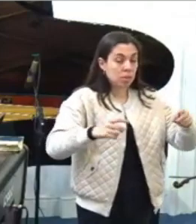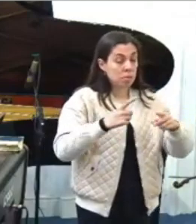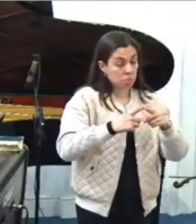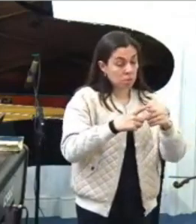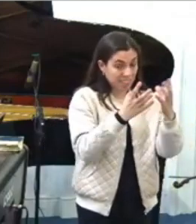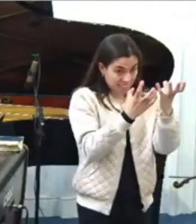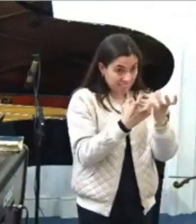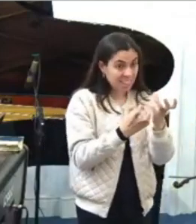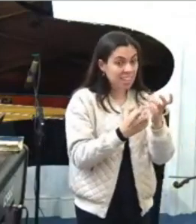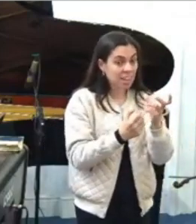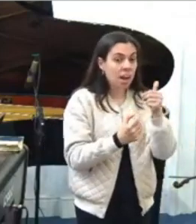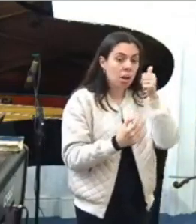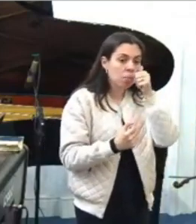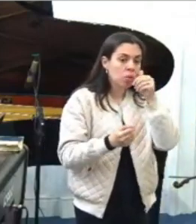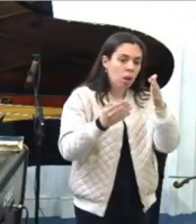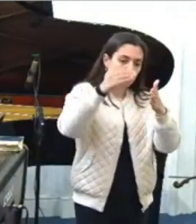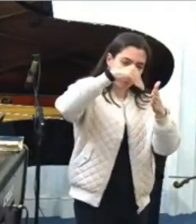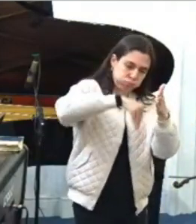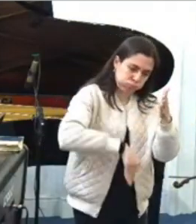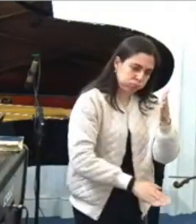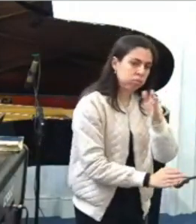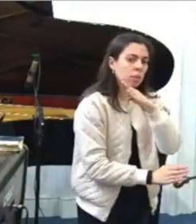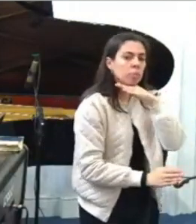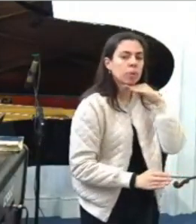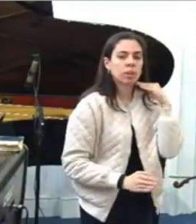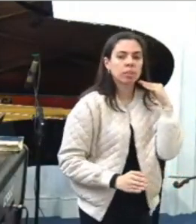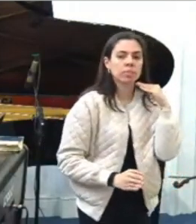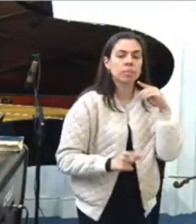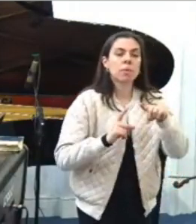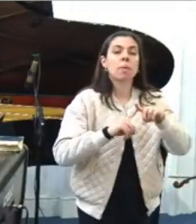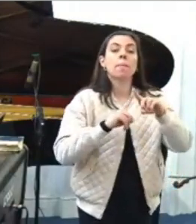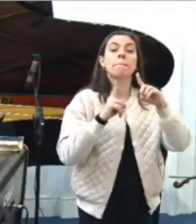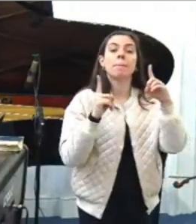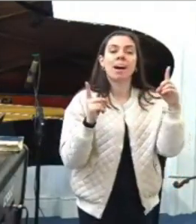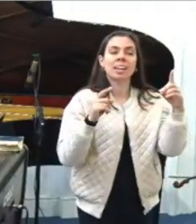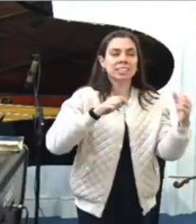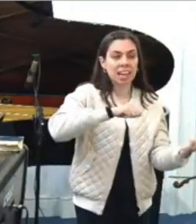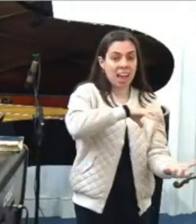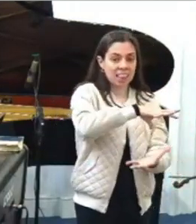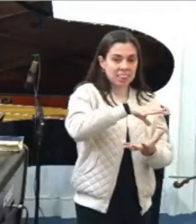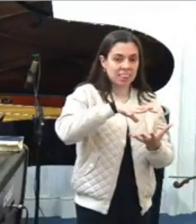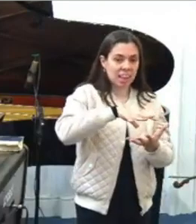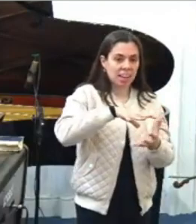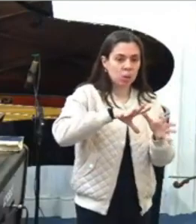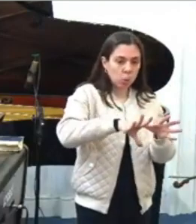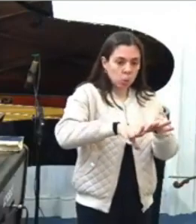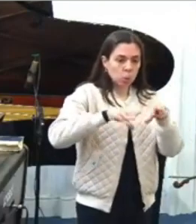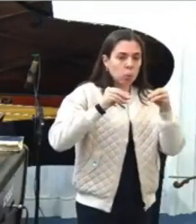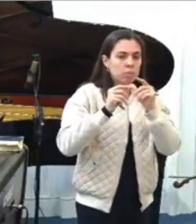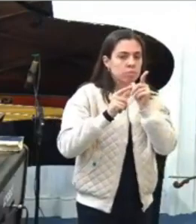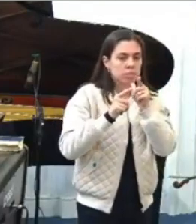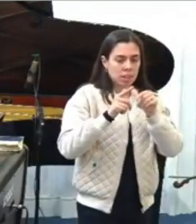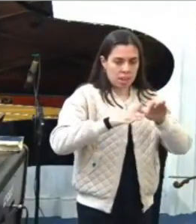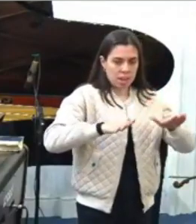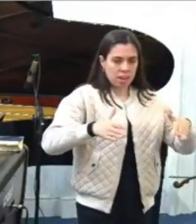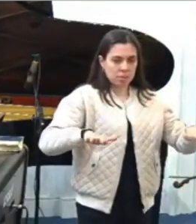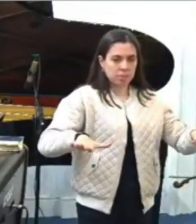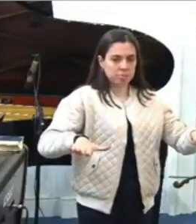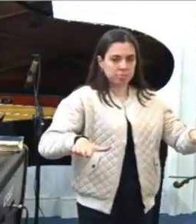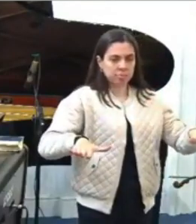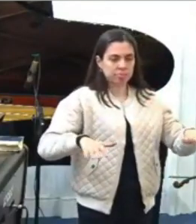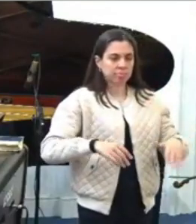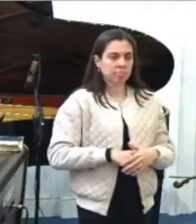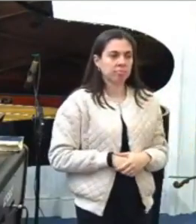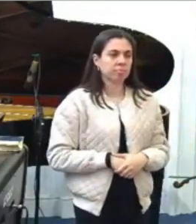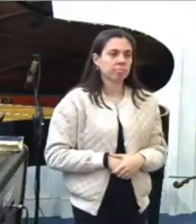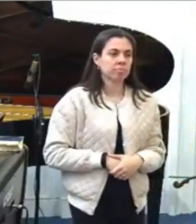boca. Satanás aqui é o dragão, a gente vê depois ele também sendo chamado como serpente, e ele está voltado para